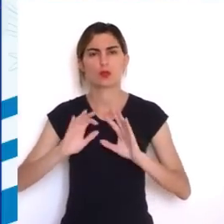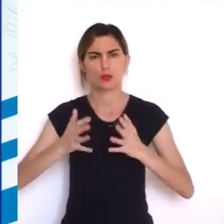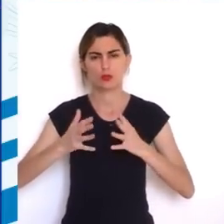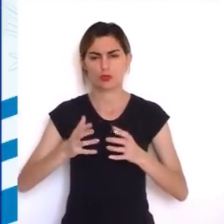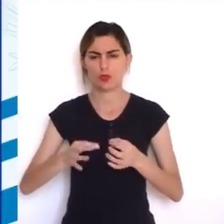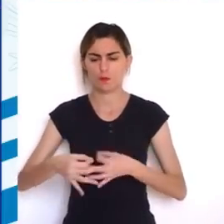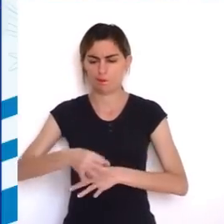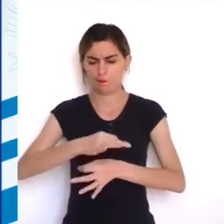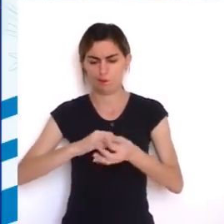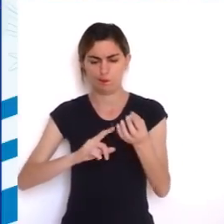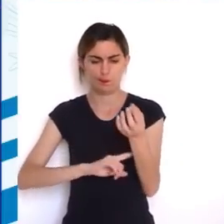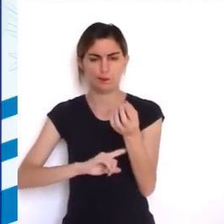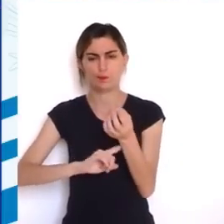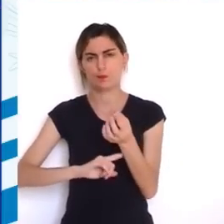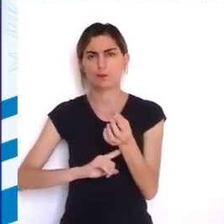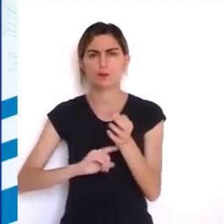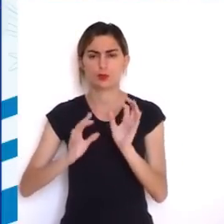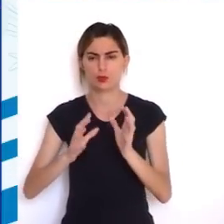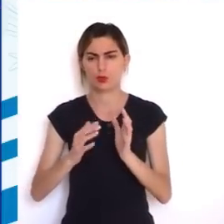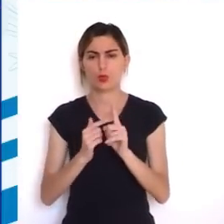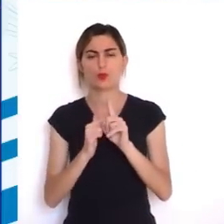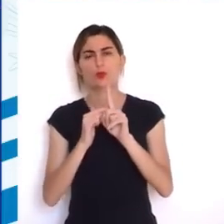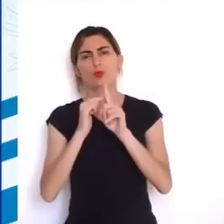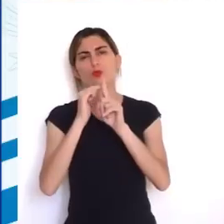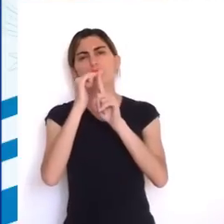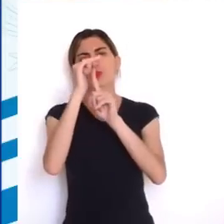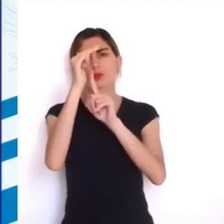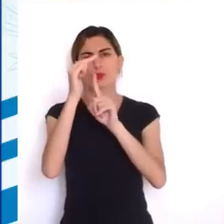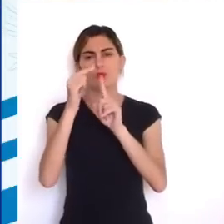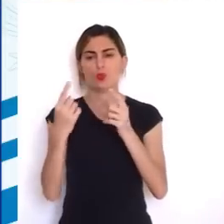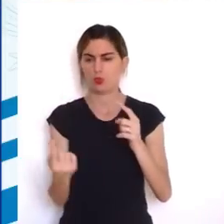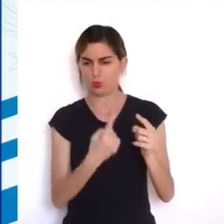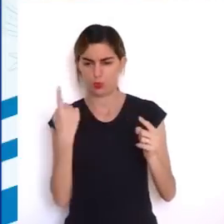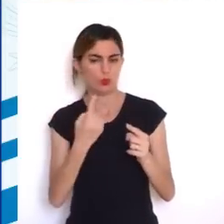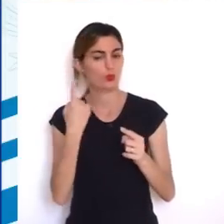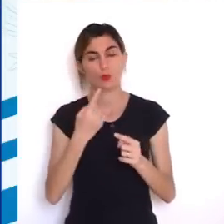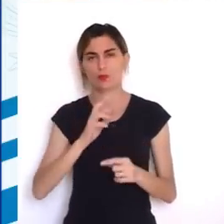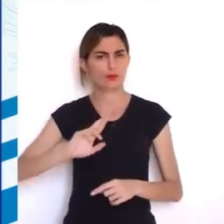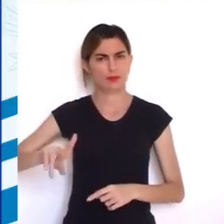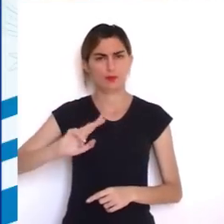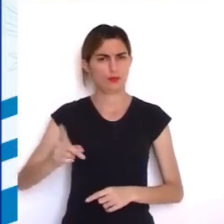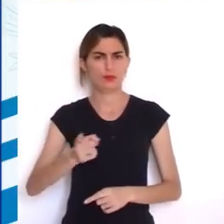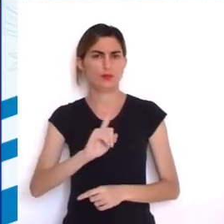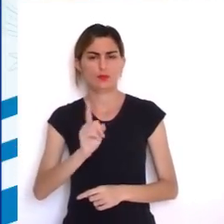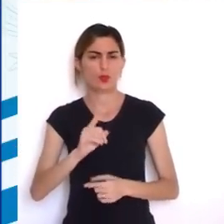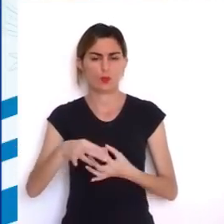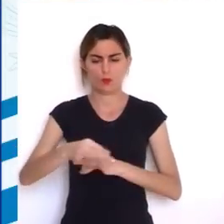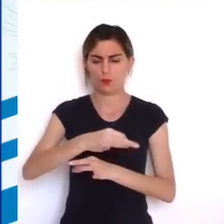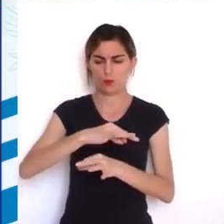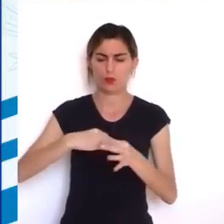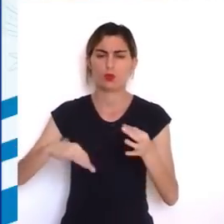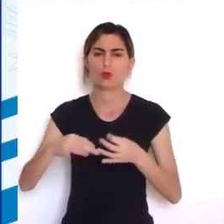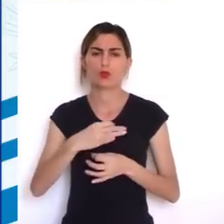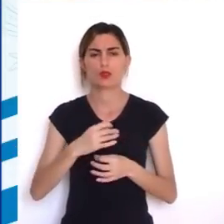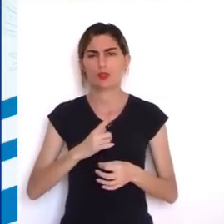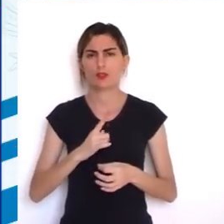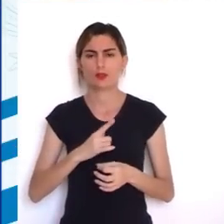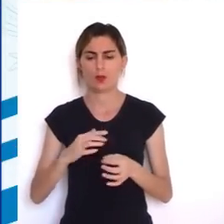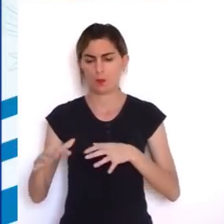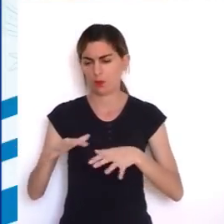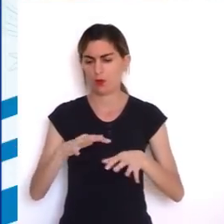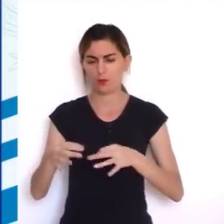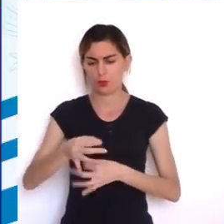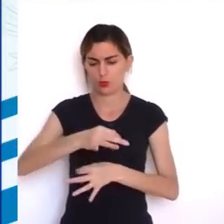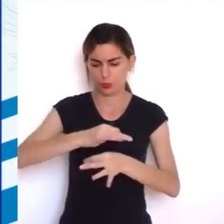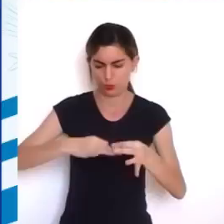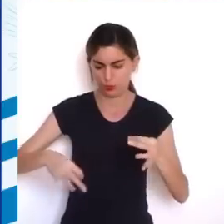As moléculas elas já estão mais agitadas e já está subindo. Numa panela de pressão não. Numa panela de pressão as moléculas elas